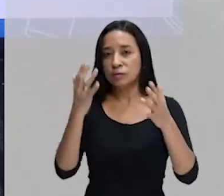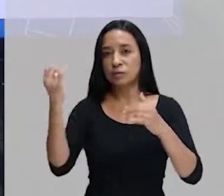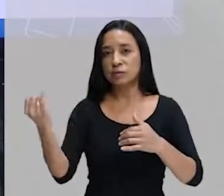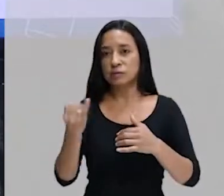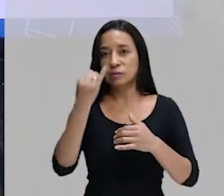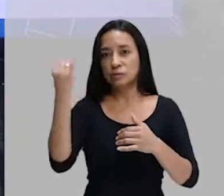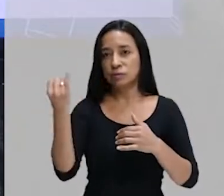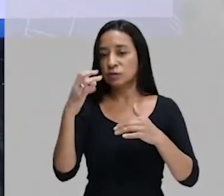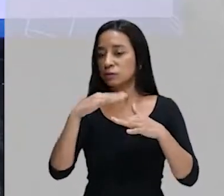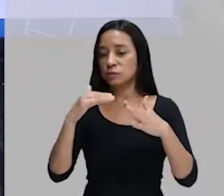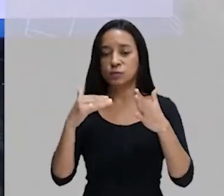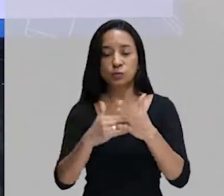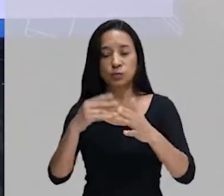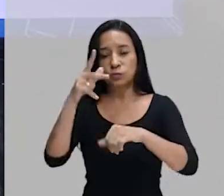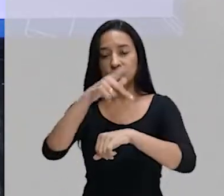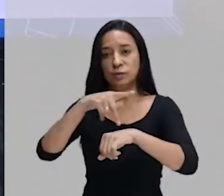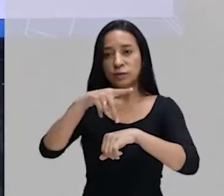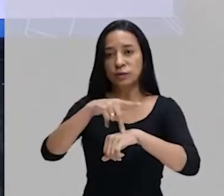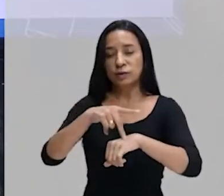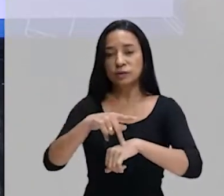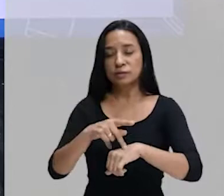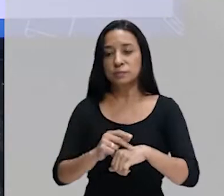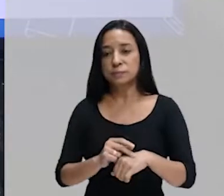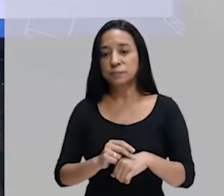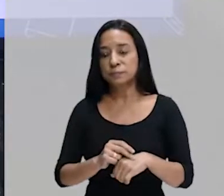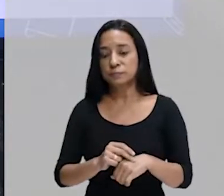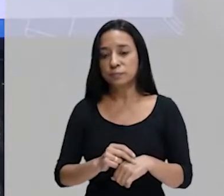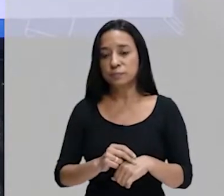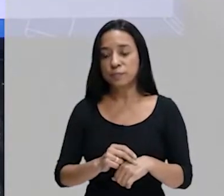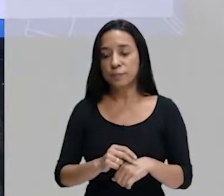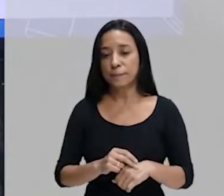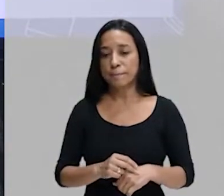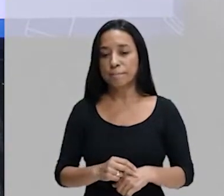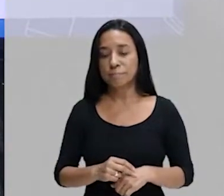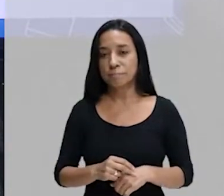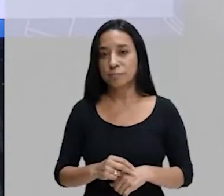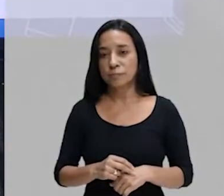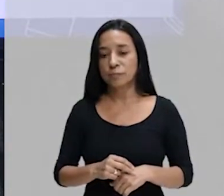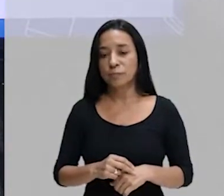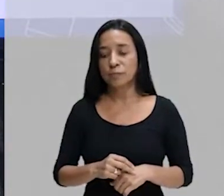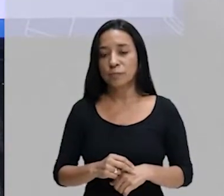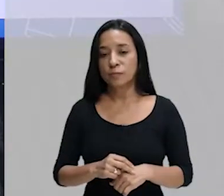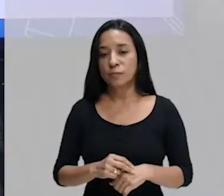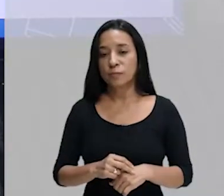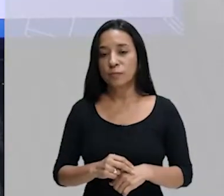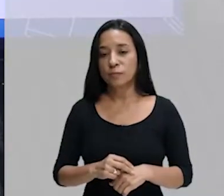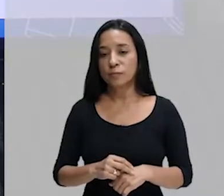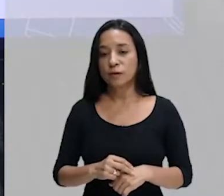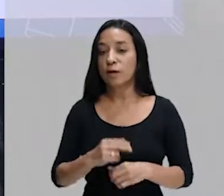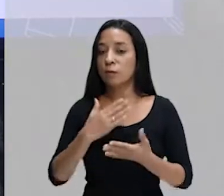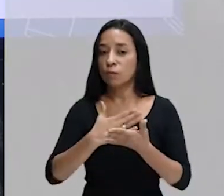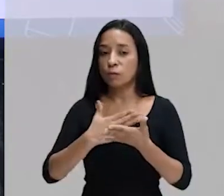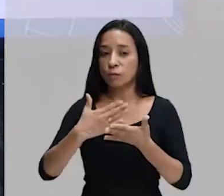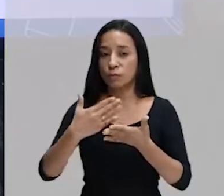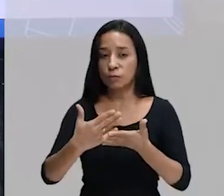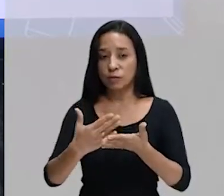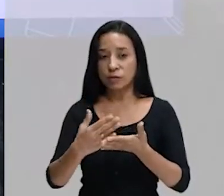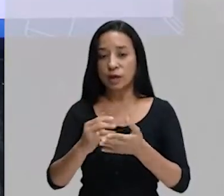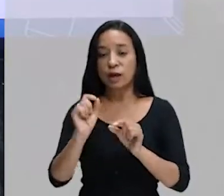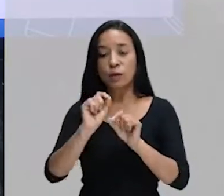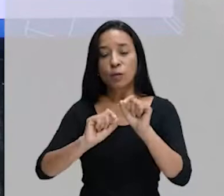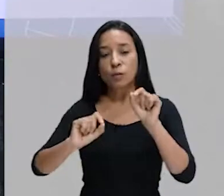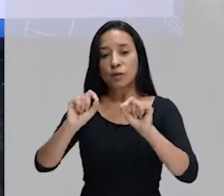todos os outros países importantes que são hispanohablantes, tá bom? Então, vamos começar com